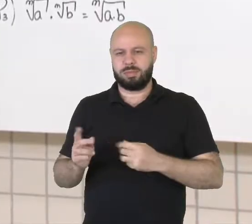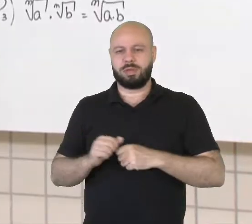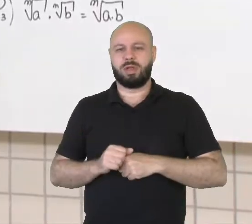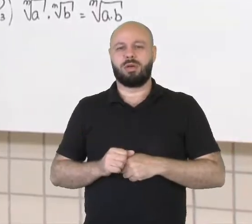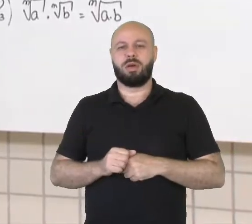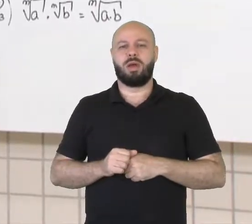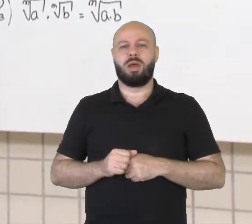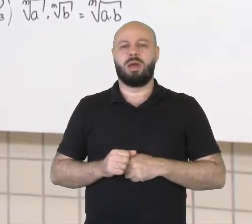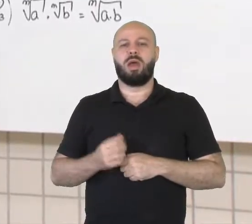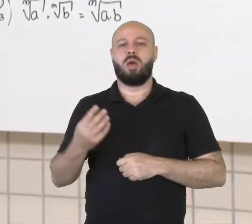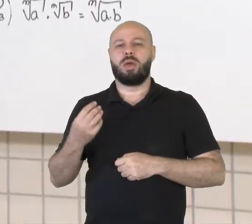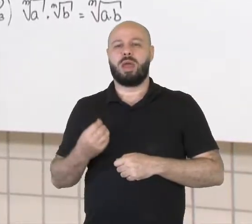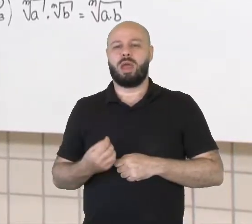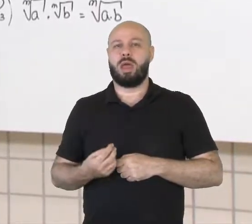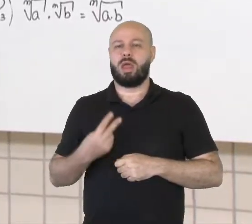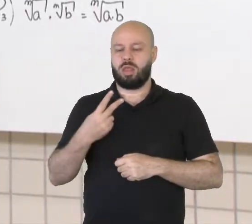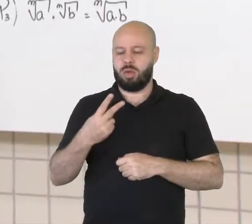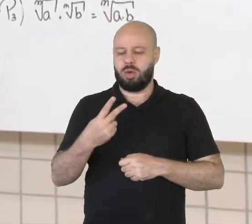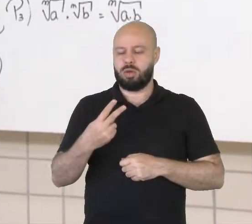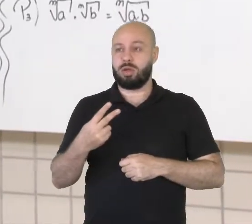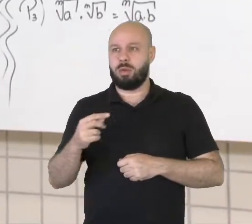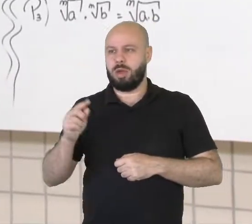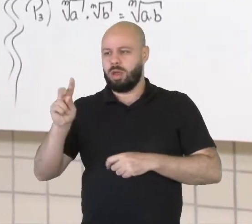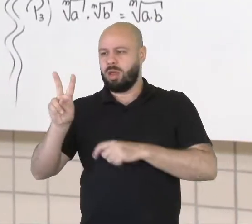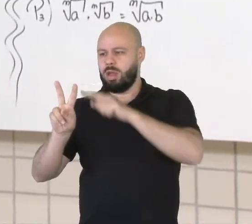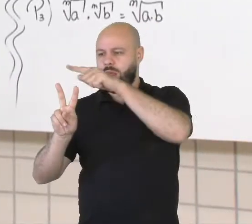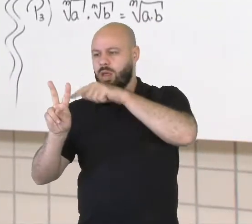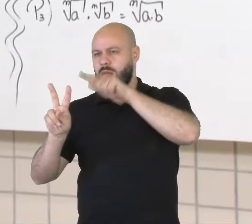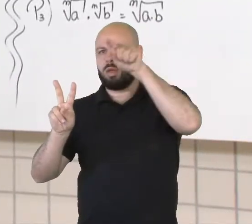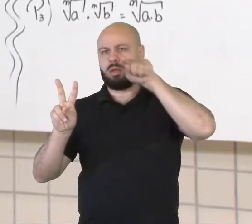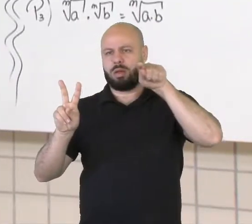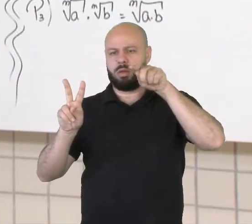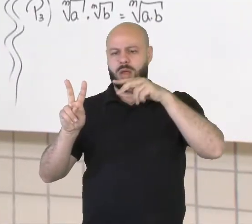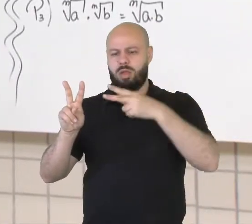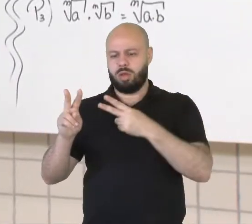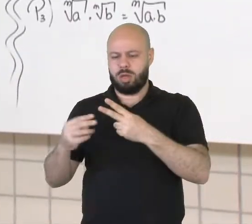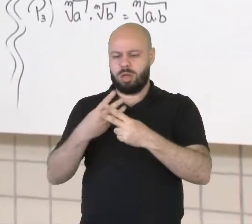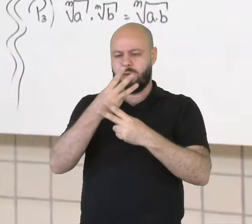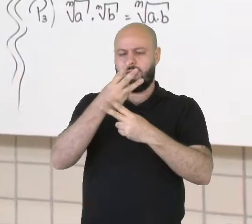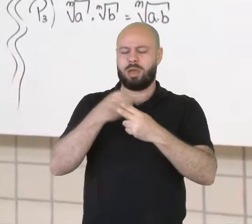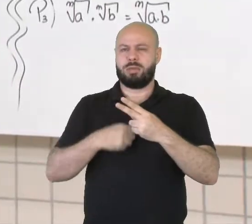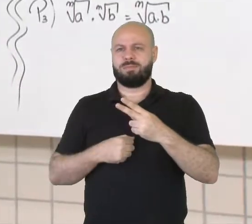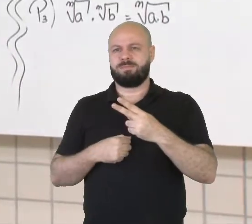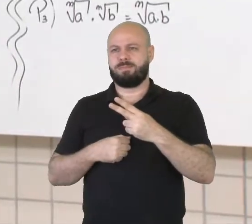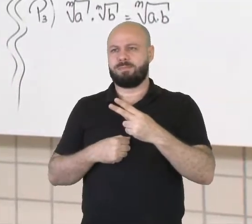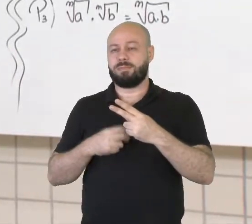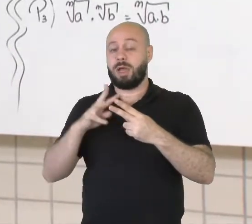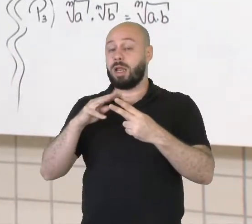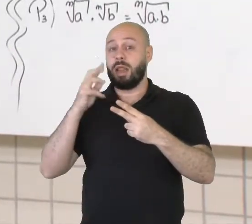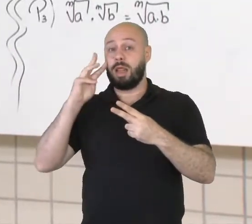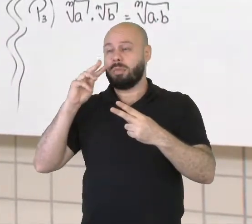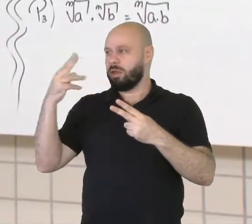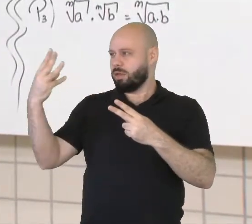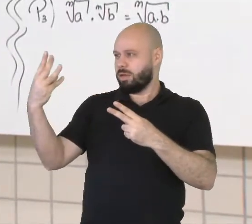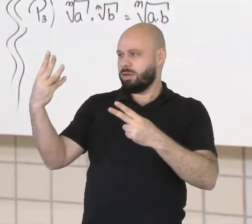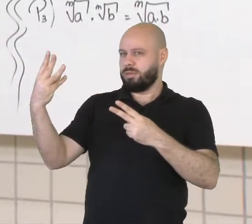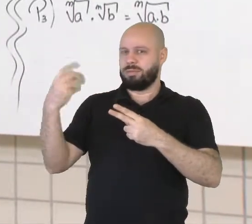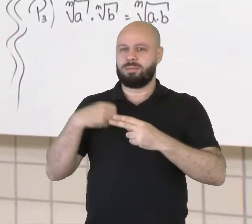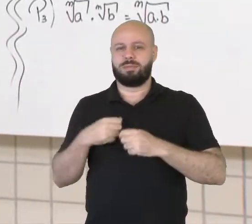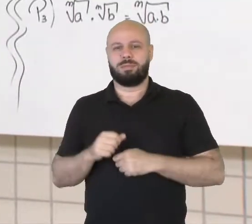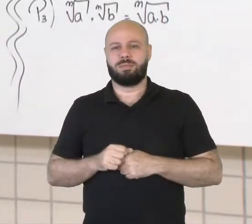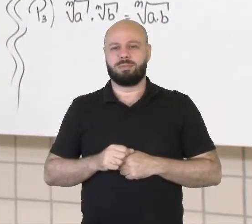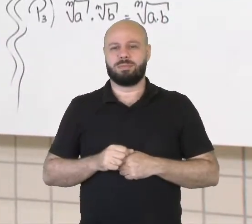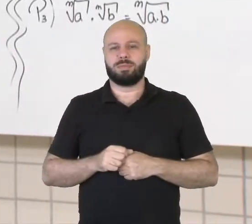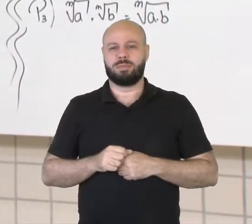2 a terceira, certo? Bom, pensando aqui na operação inversa, a